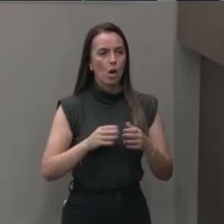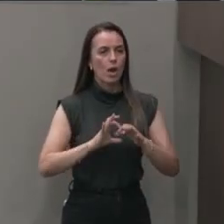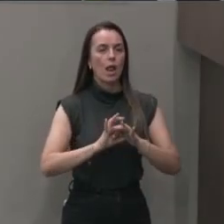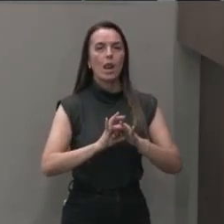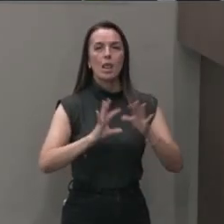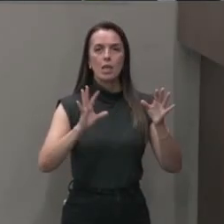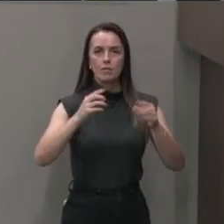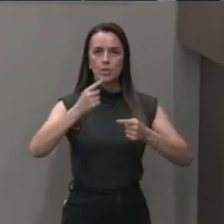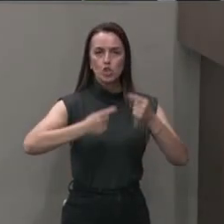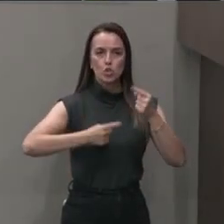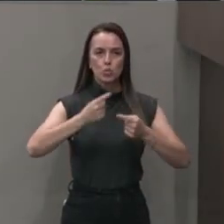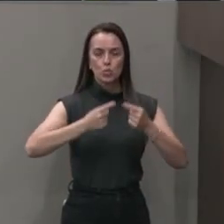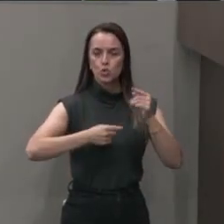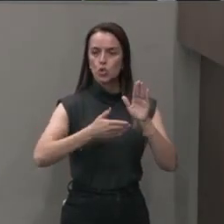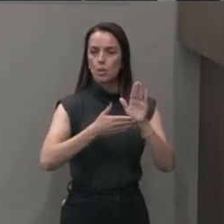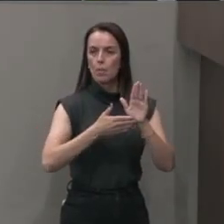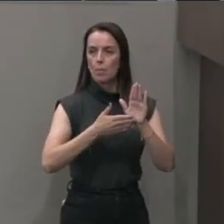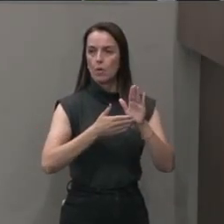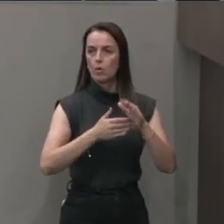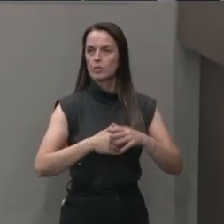matérias.